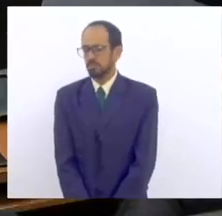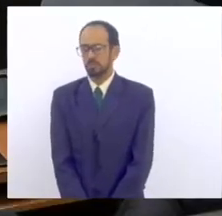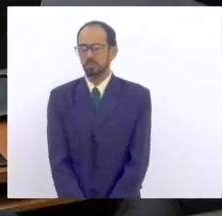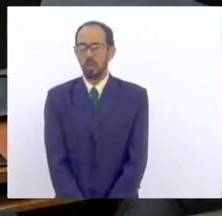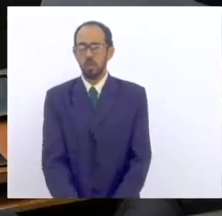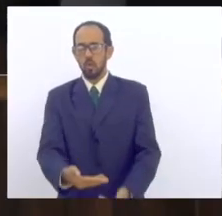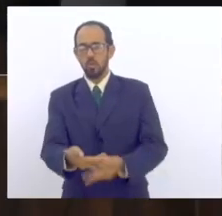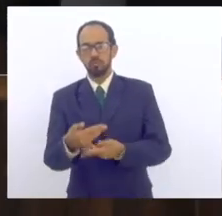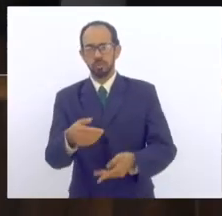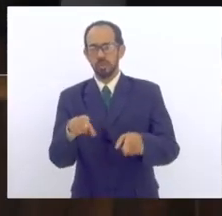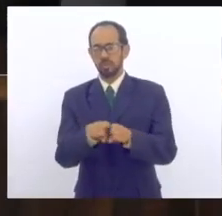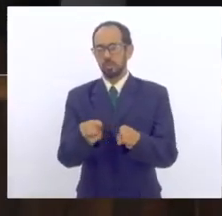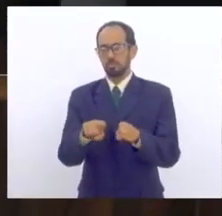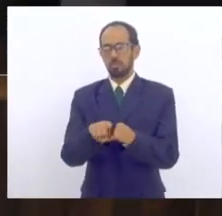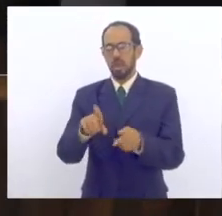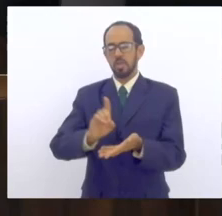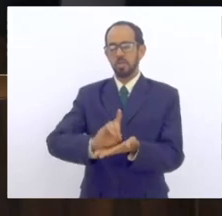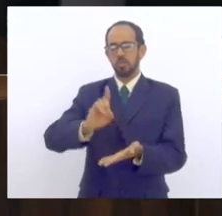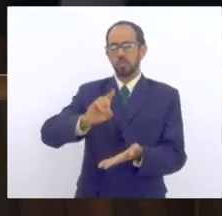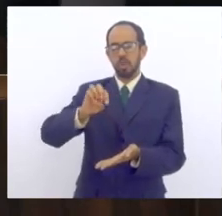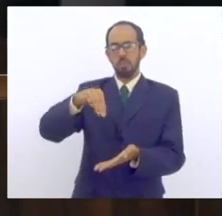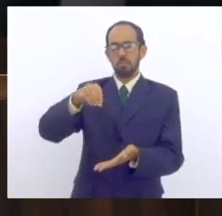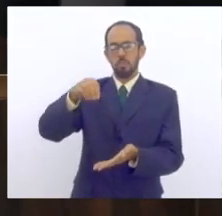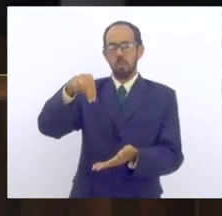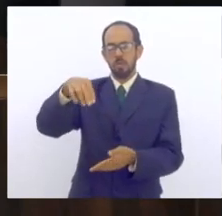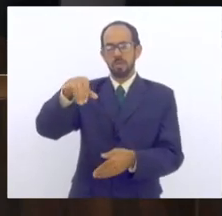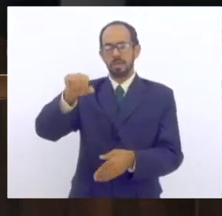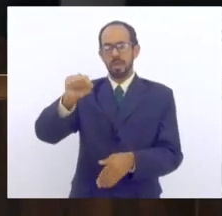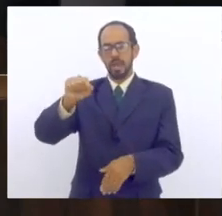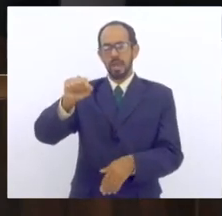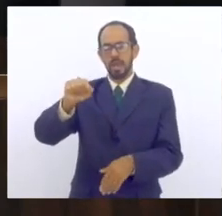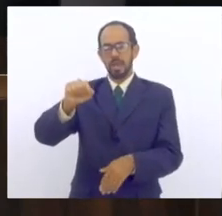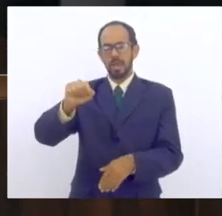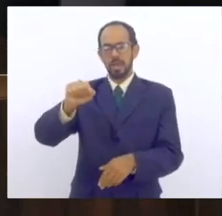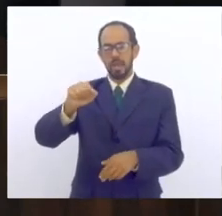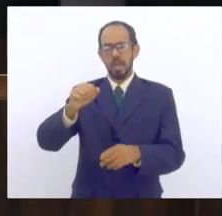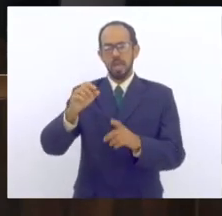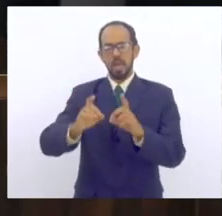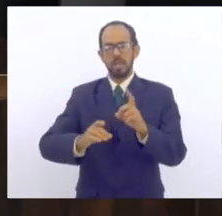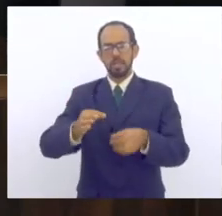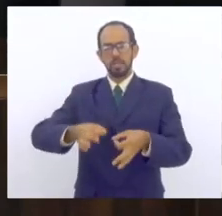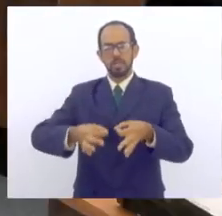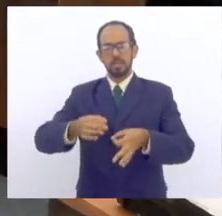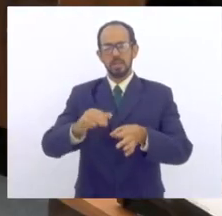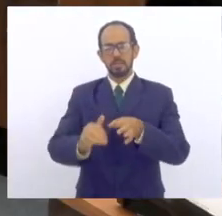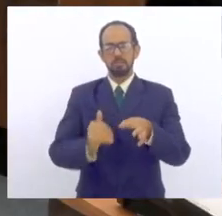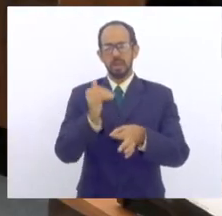convidado Doutora Mônica sardas para estar conosco desembargadora do TJRJ